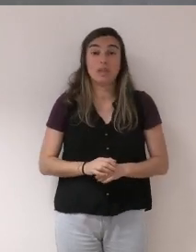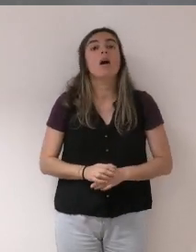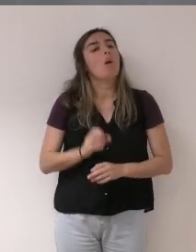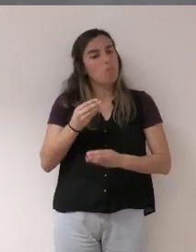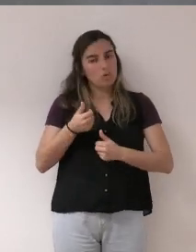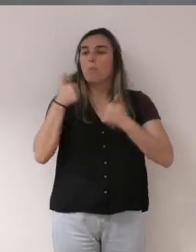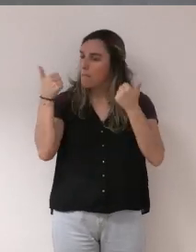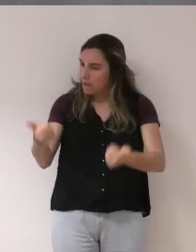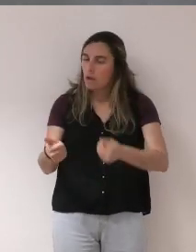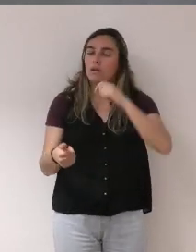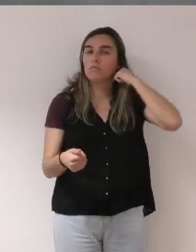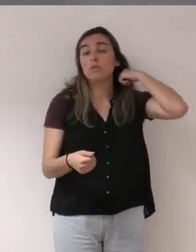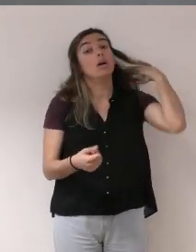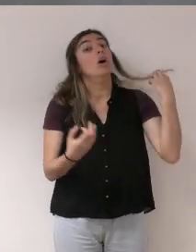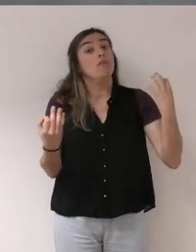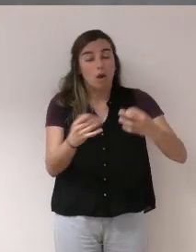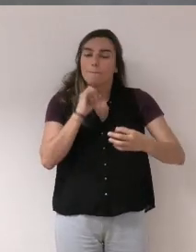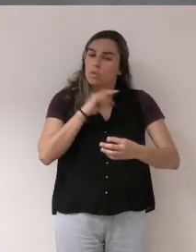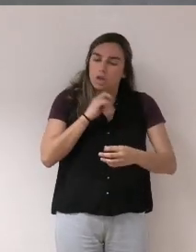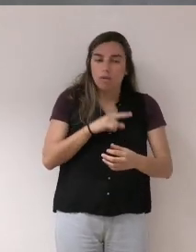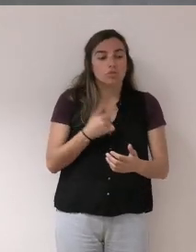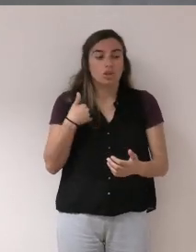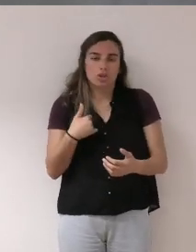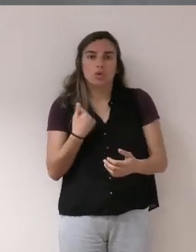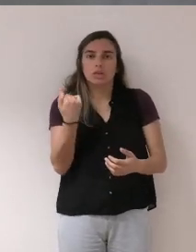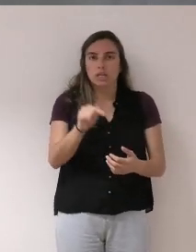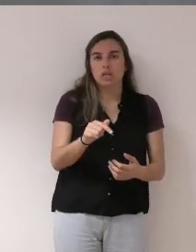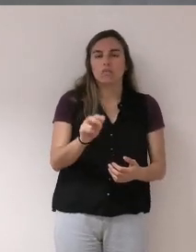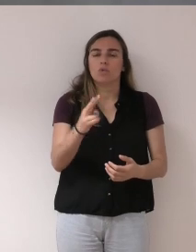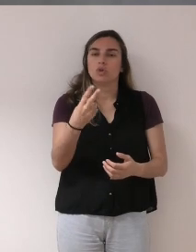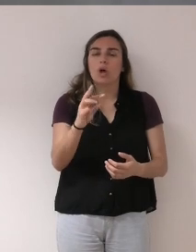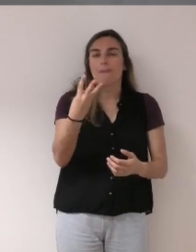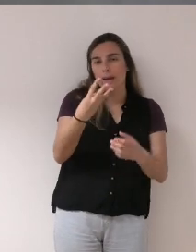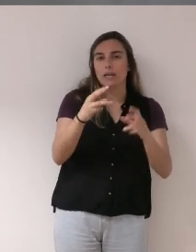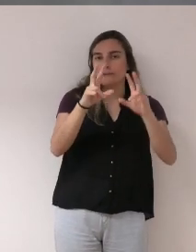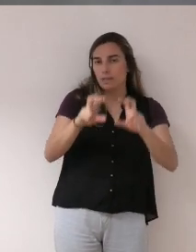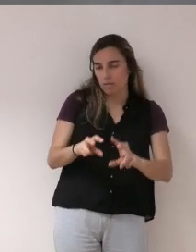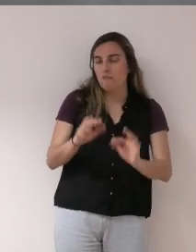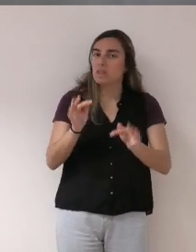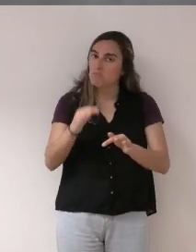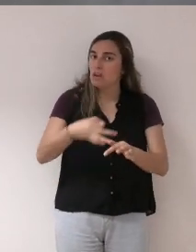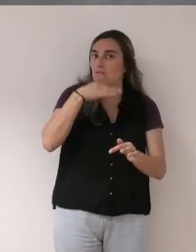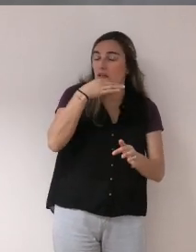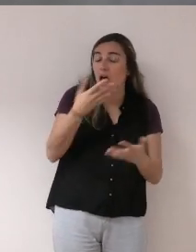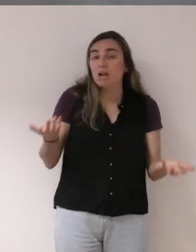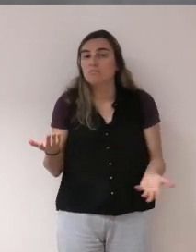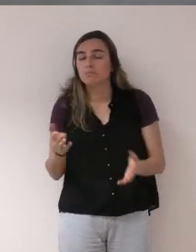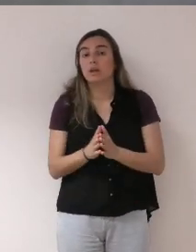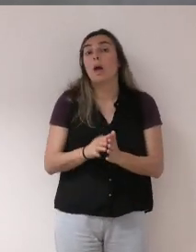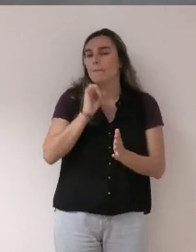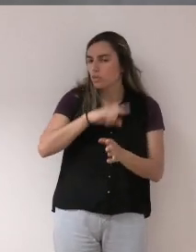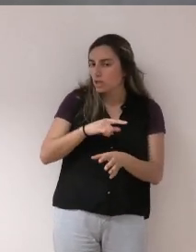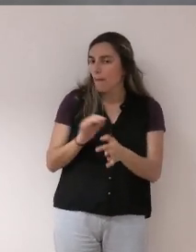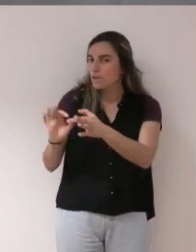Muito bem, Helder. E talvez pudéssemos, eu tinha aqui dois ou três tópicos para falarmos, e talvez